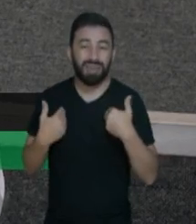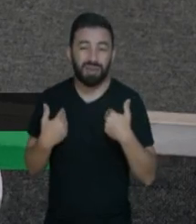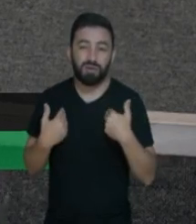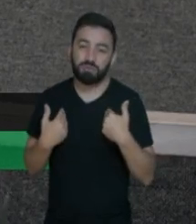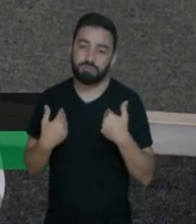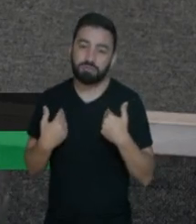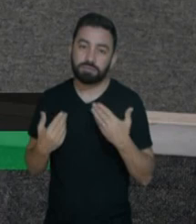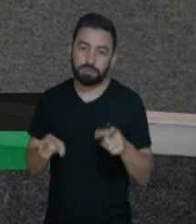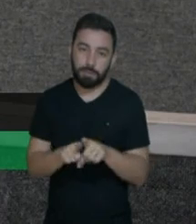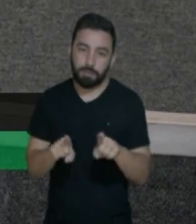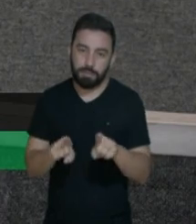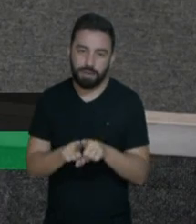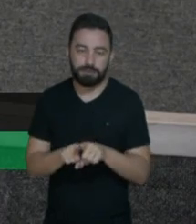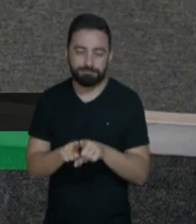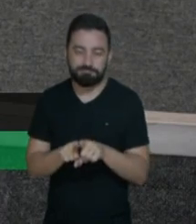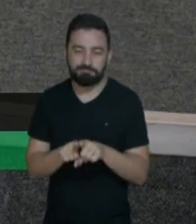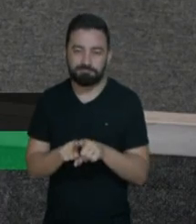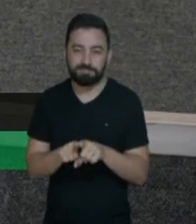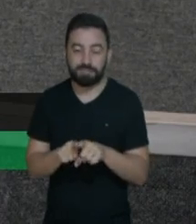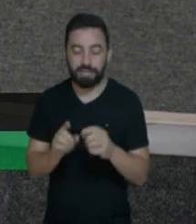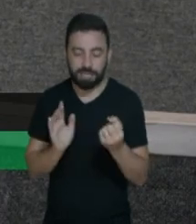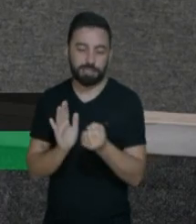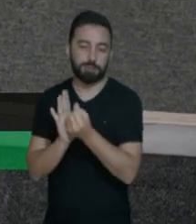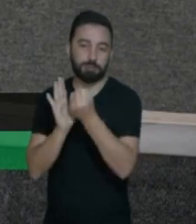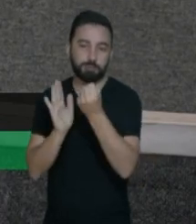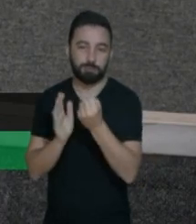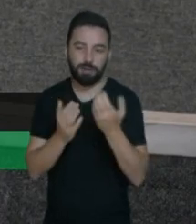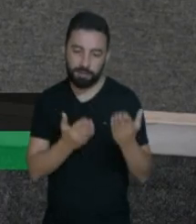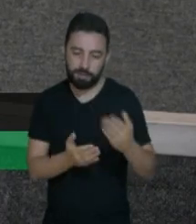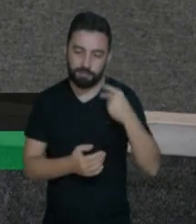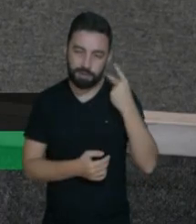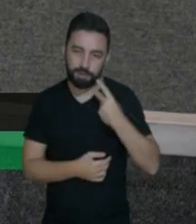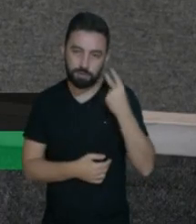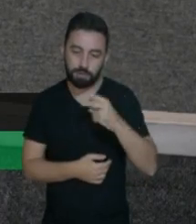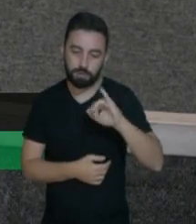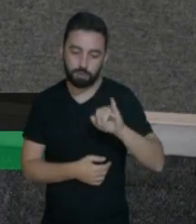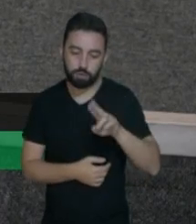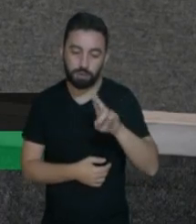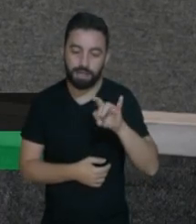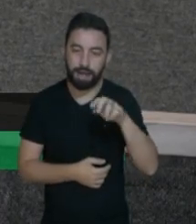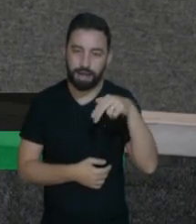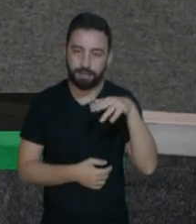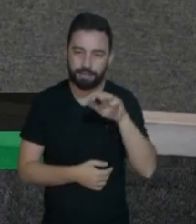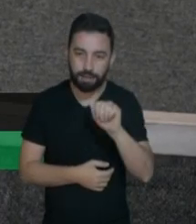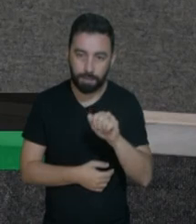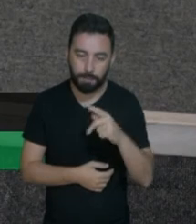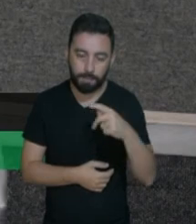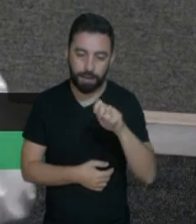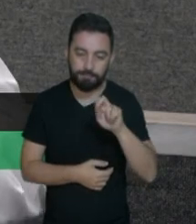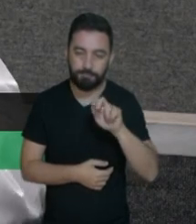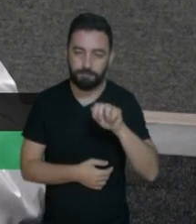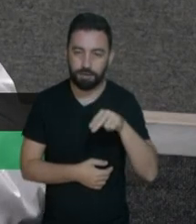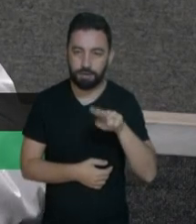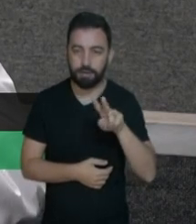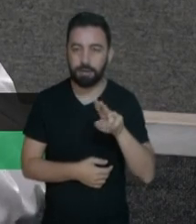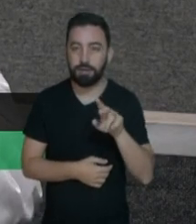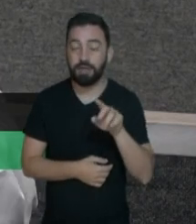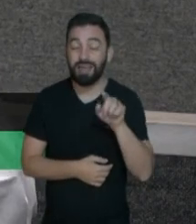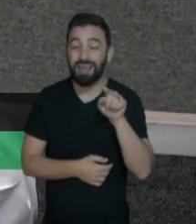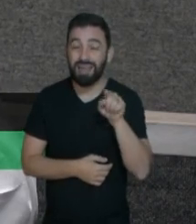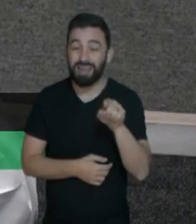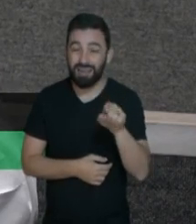até por dever de lealdade esse registro à vereadora Juliana pav pela sua proatividade nesse tema e que acabou